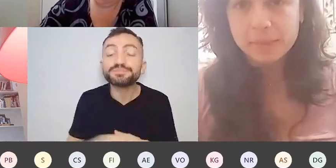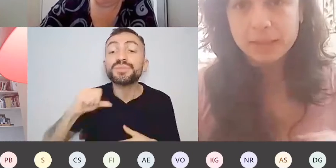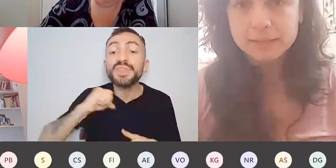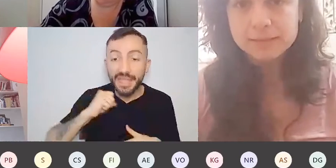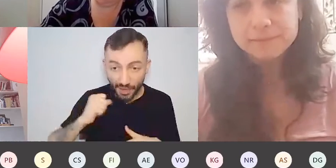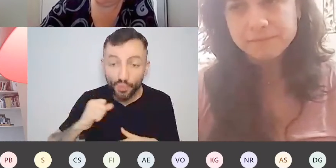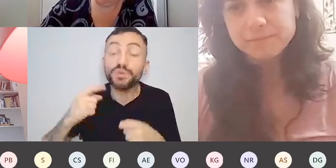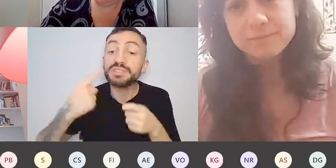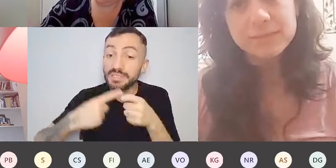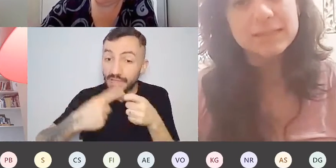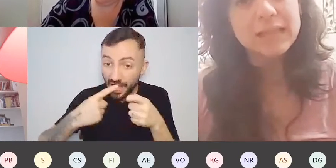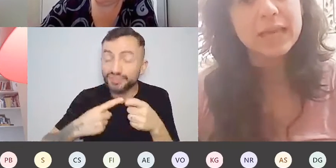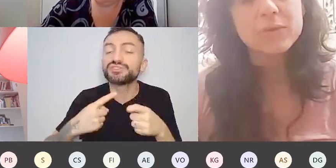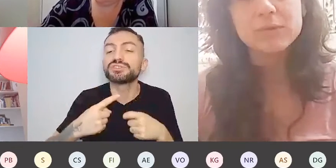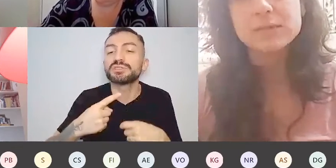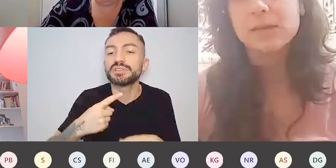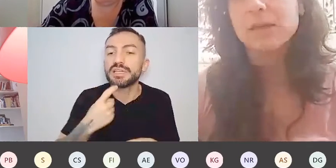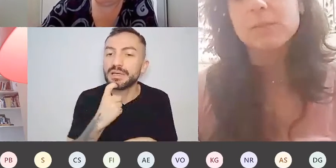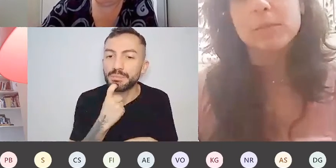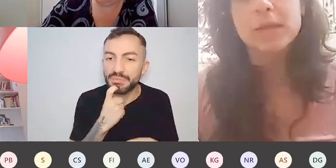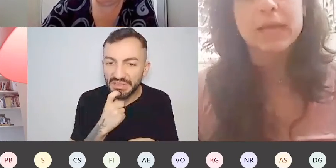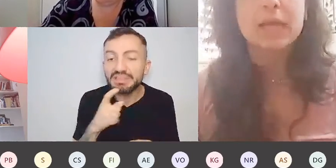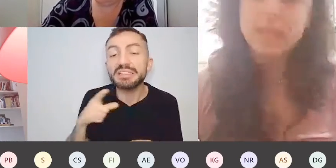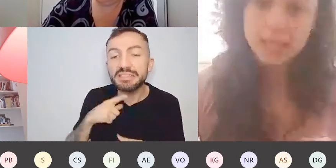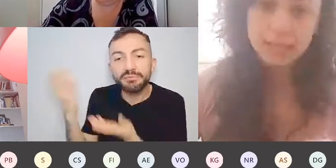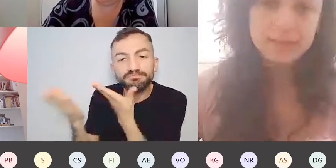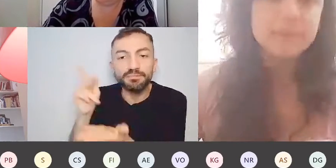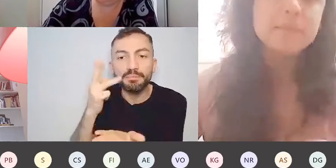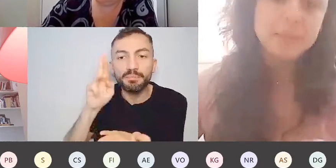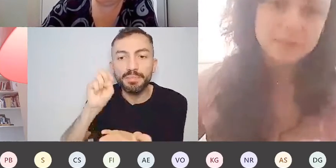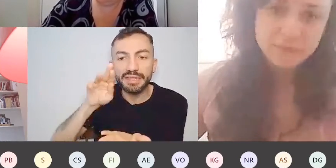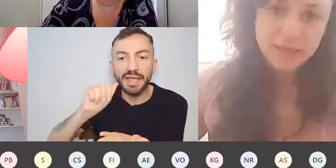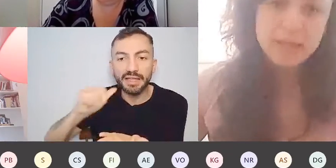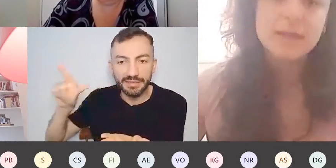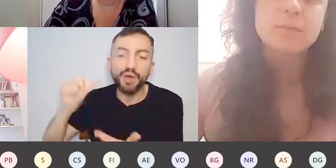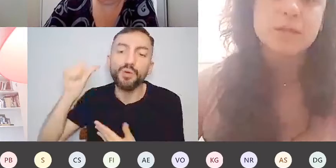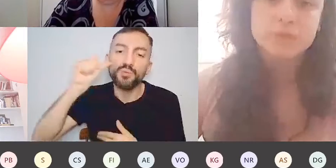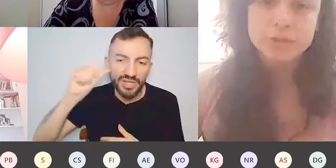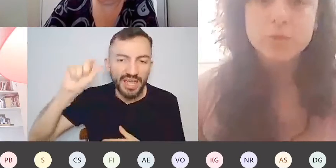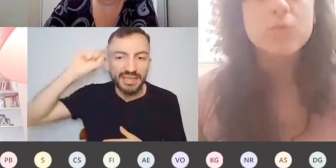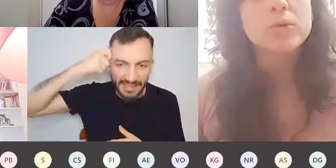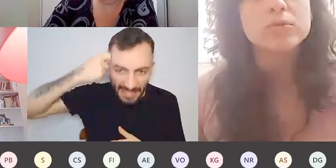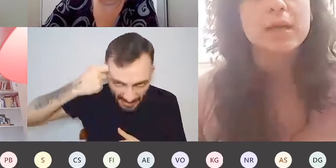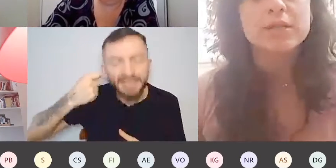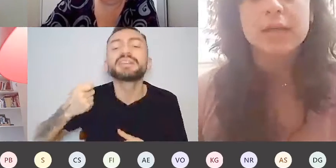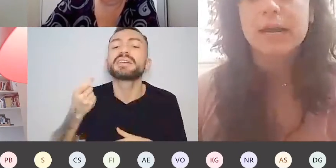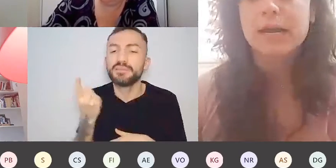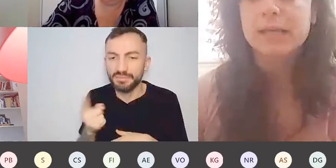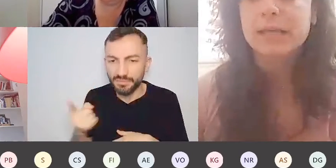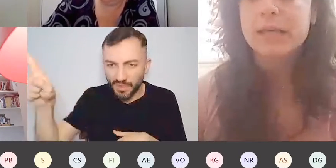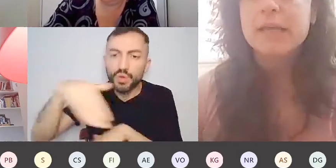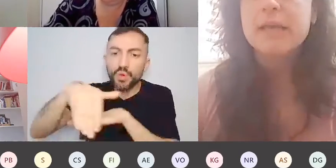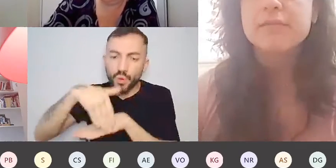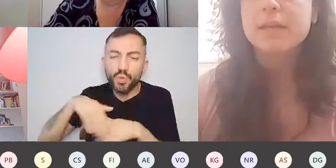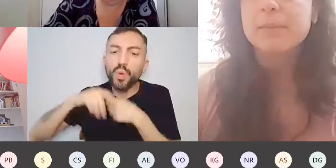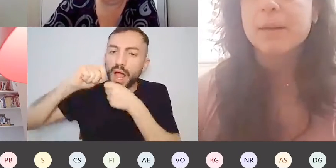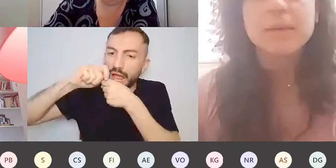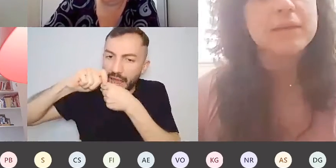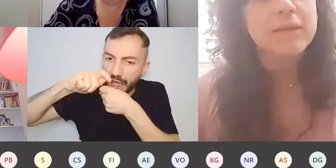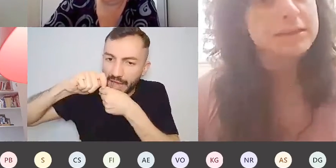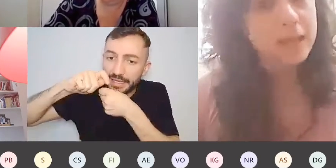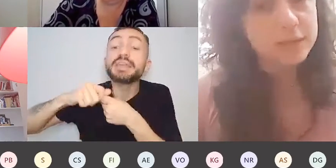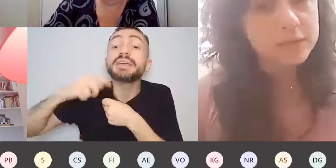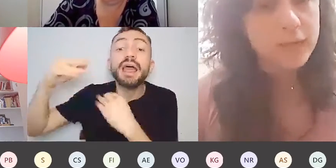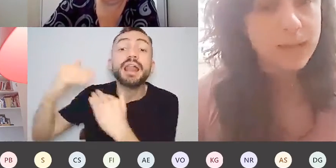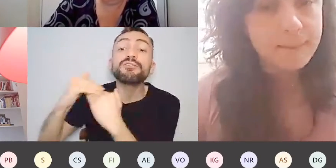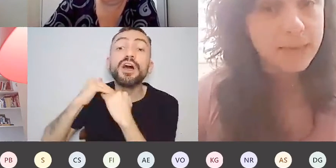cidade de Campinas, né? E quando uma mulher negra, periférica, moradora de rua, usuária de crack, vira para mim